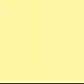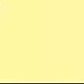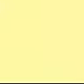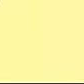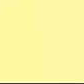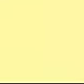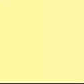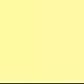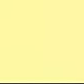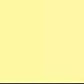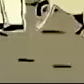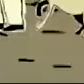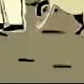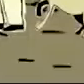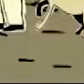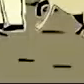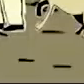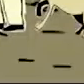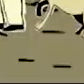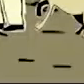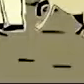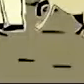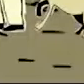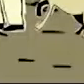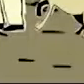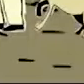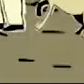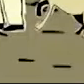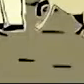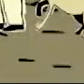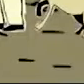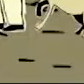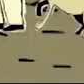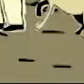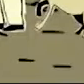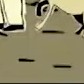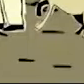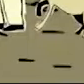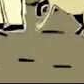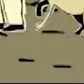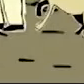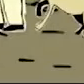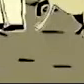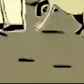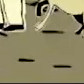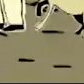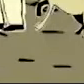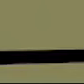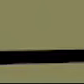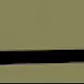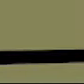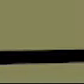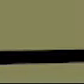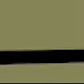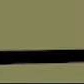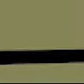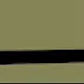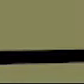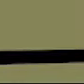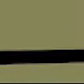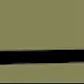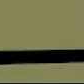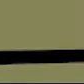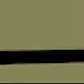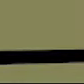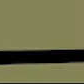Senhora, não me mate que eu tô choca, tenha calma, vá-se embora. Quando Raimundo viu isso, se valeu